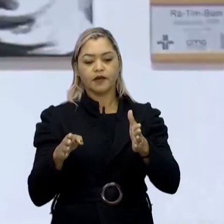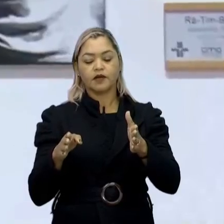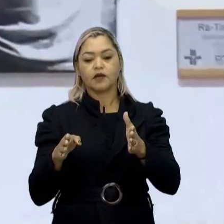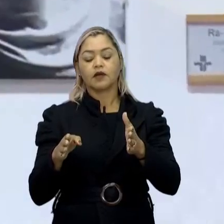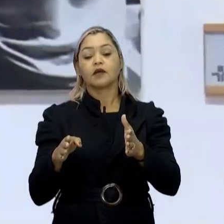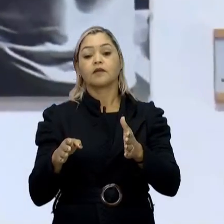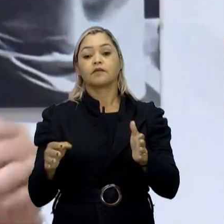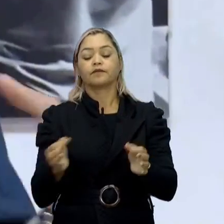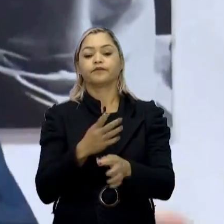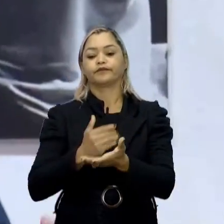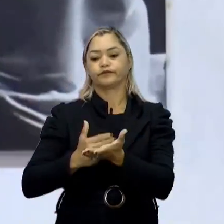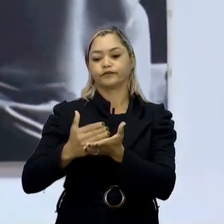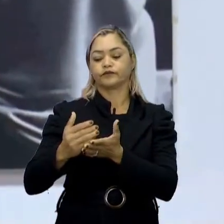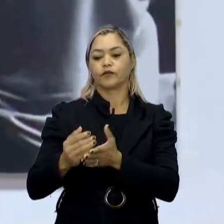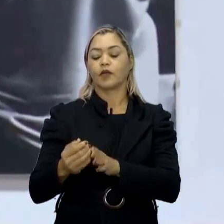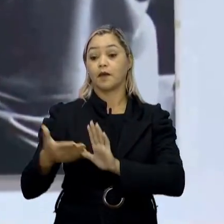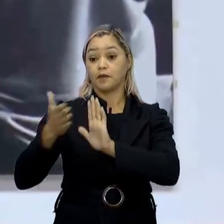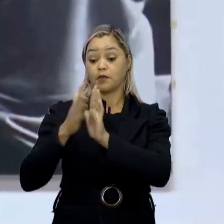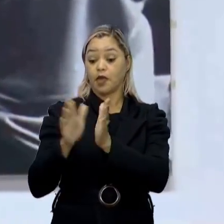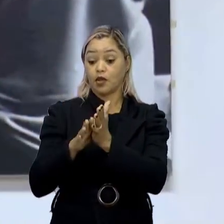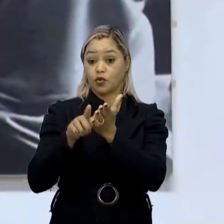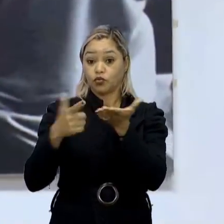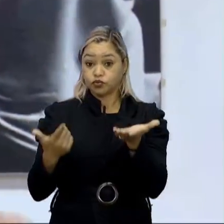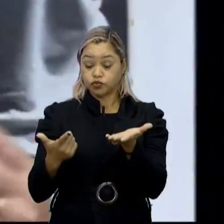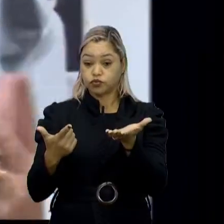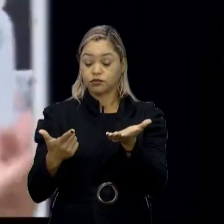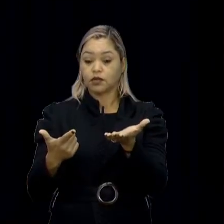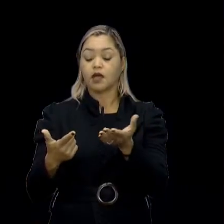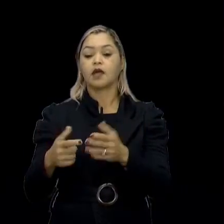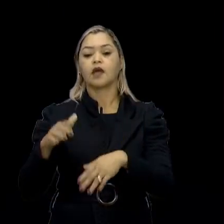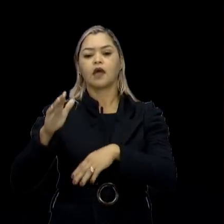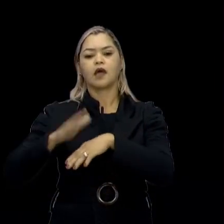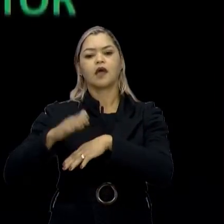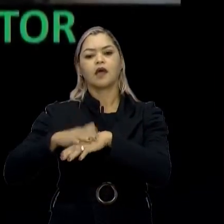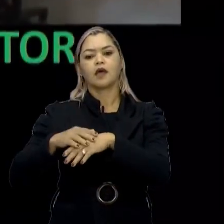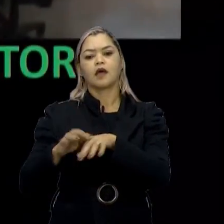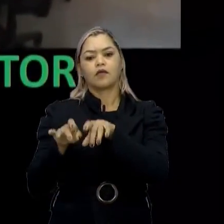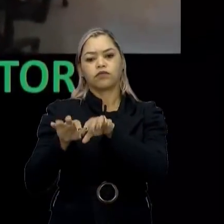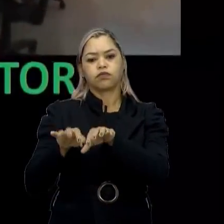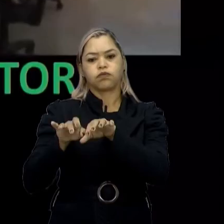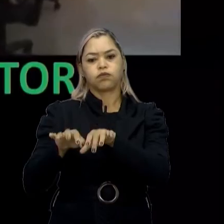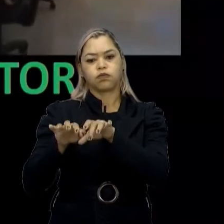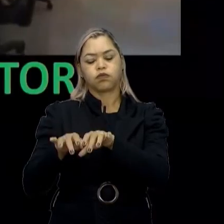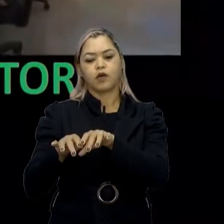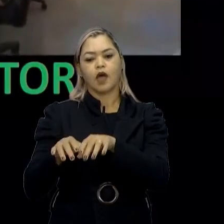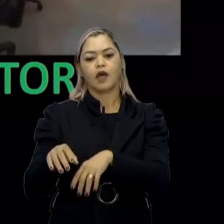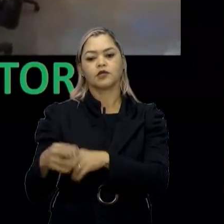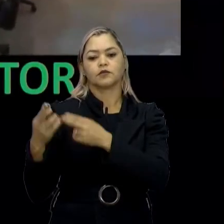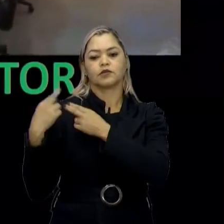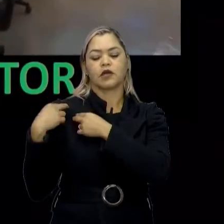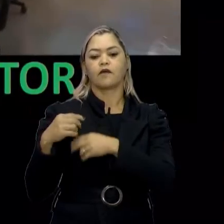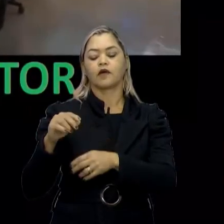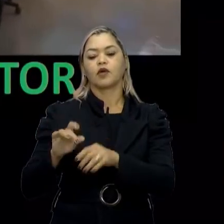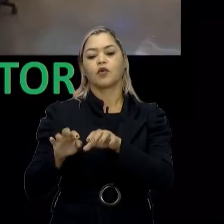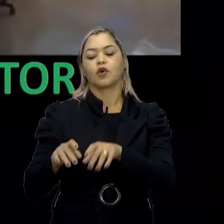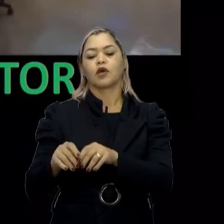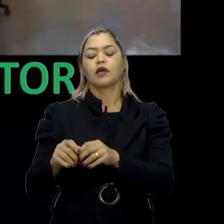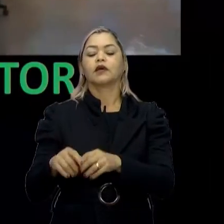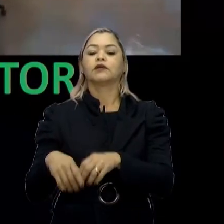o jornal, vamos começar por isso. Produzir primeiro, para saber o que vai pro ar, você tem que ter um produtor que vai cuidar da produção da